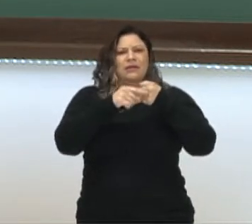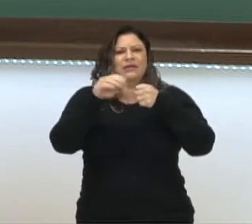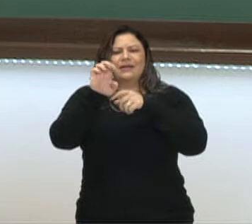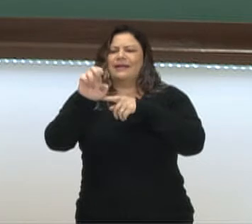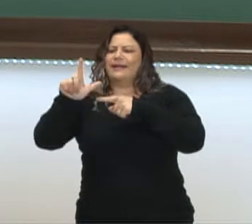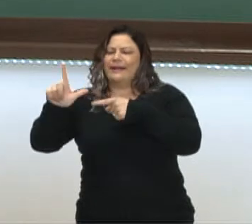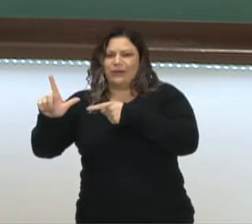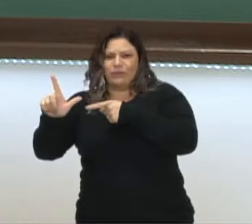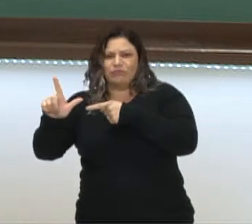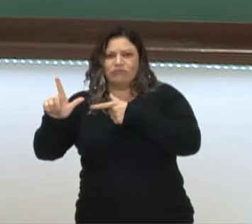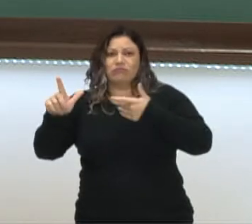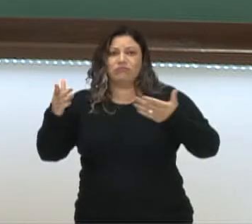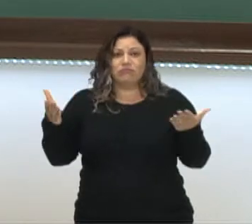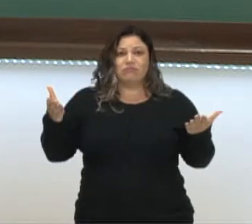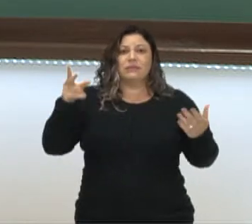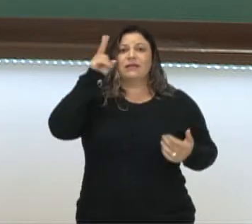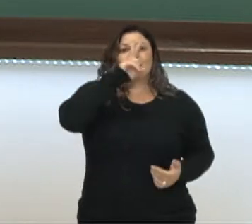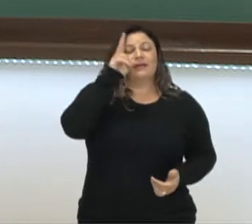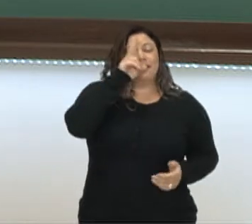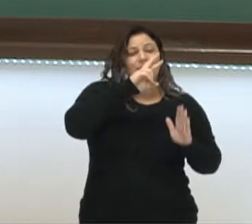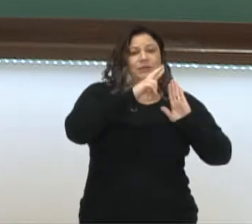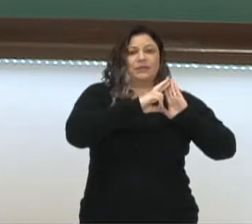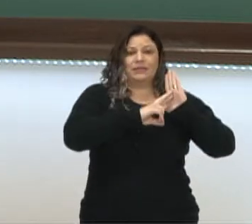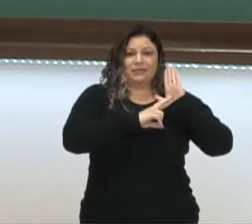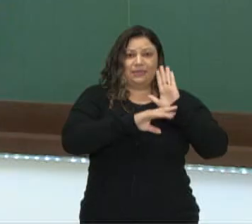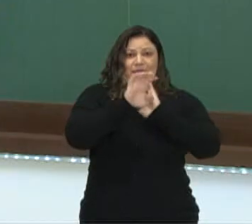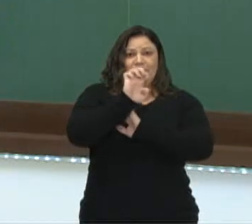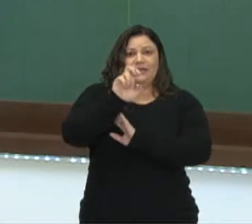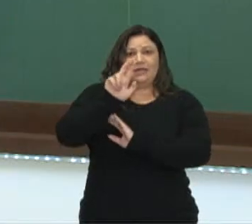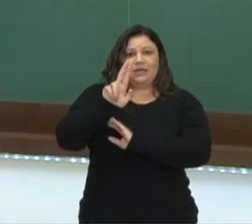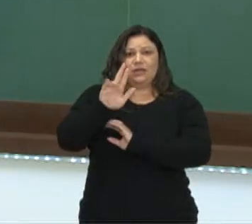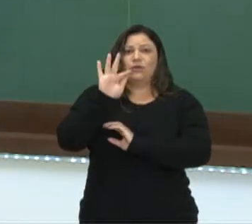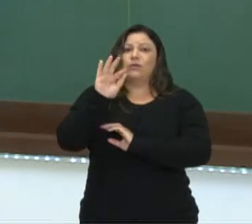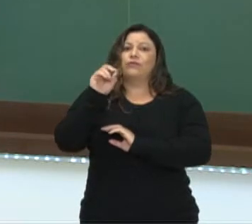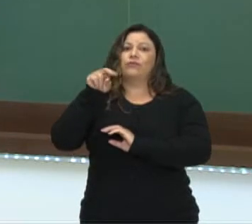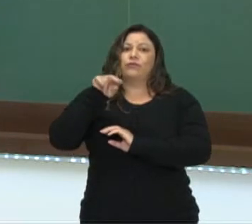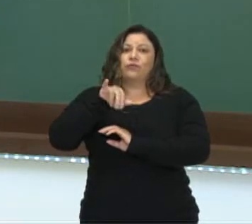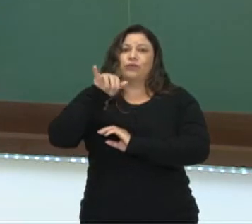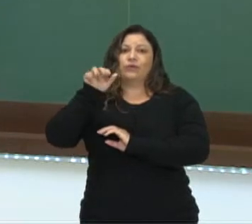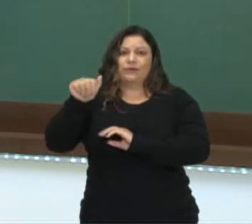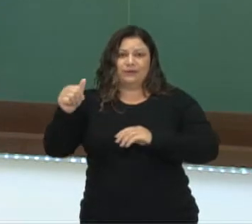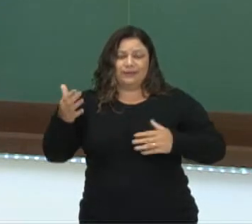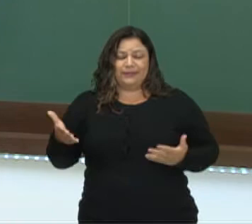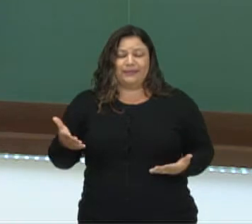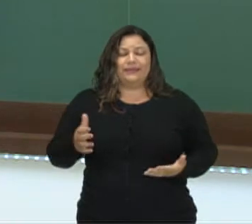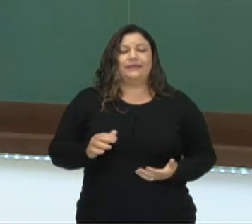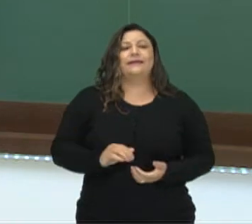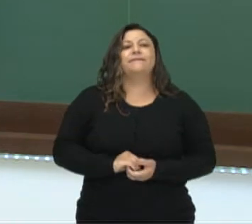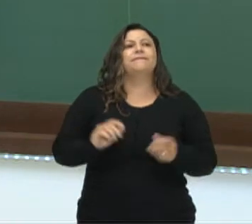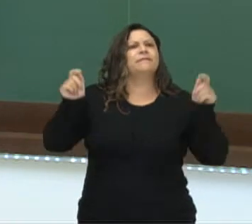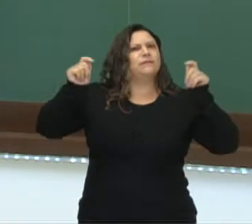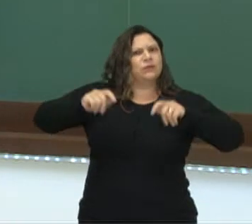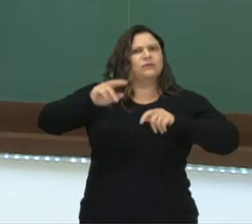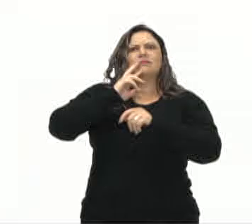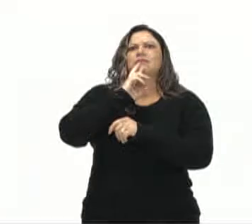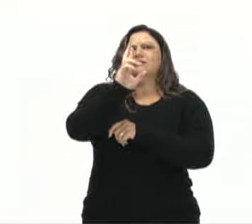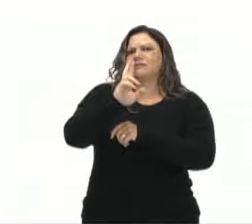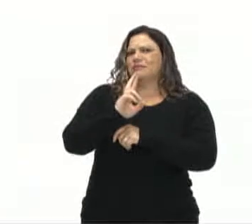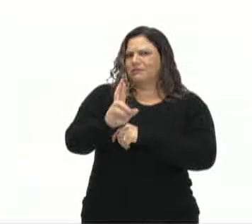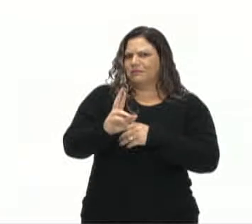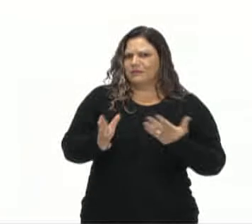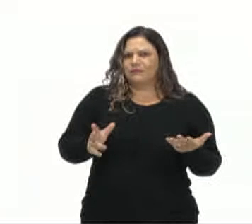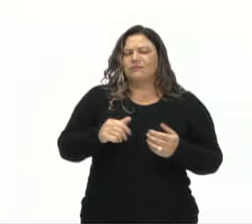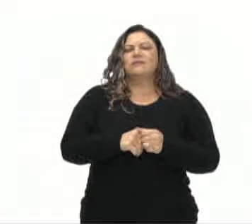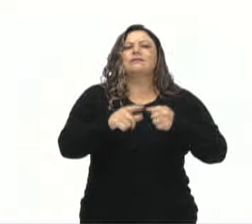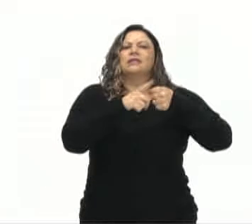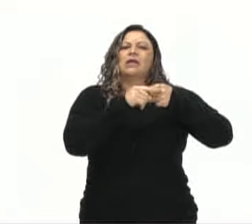el? Recordam-se da regrinha aqui de eufonia? Vamos lá. Possibilidade de resposta. O